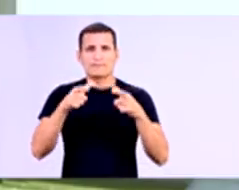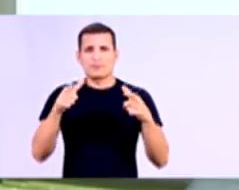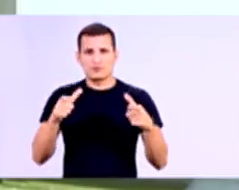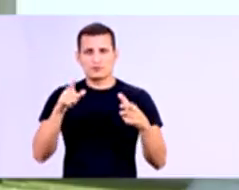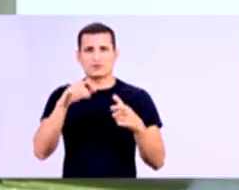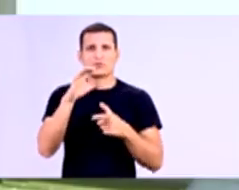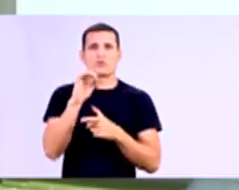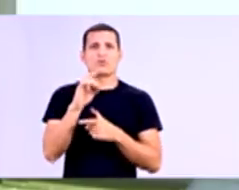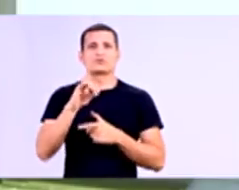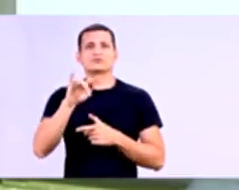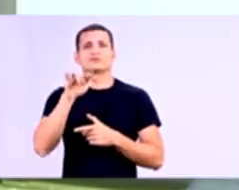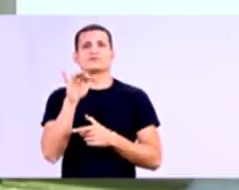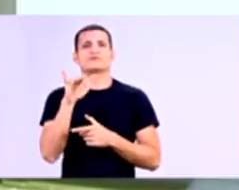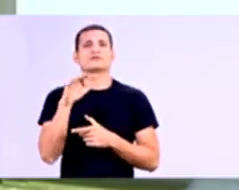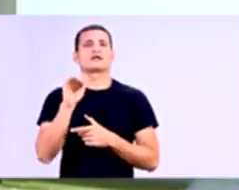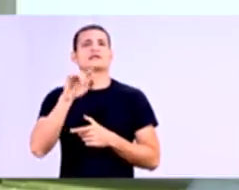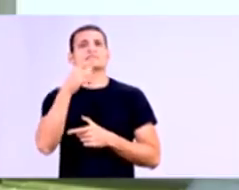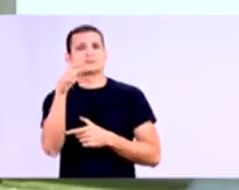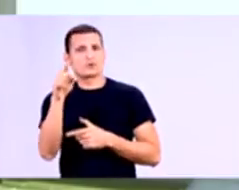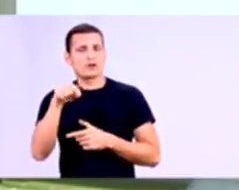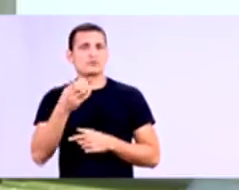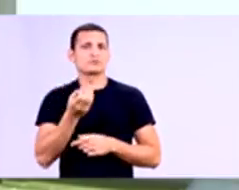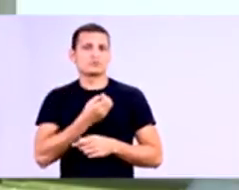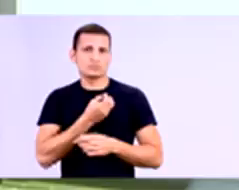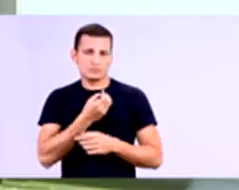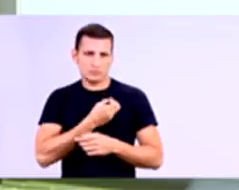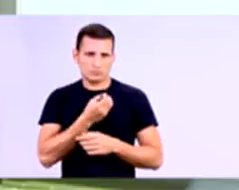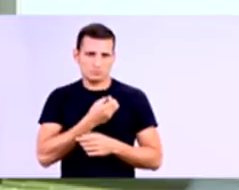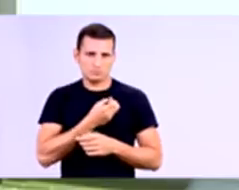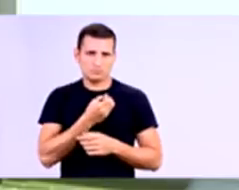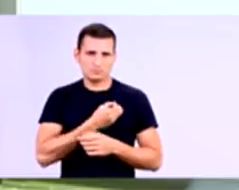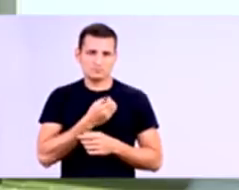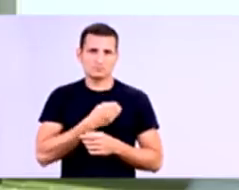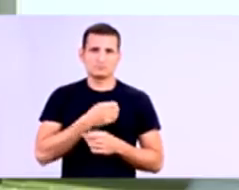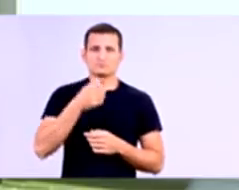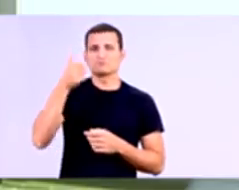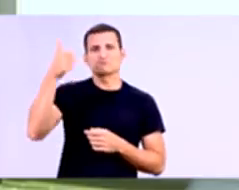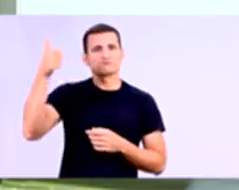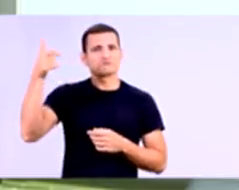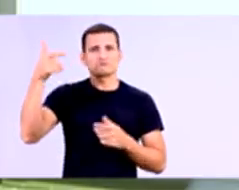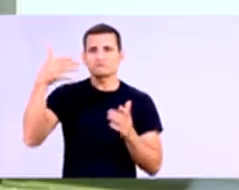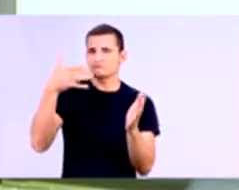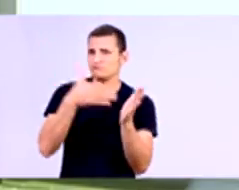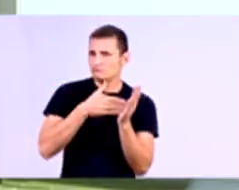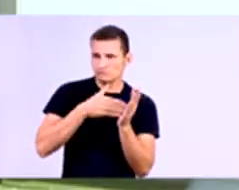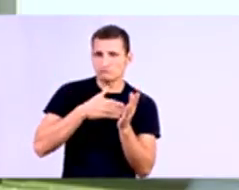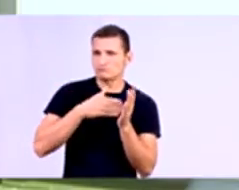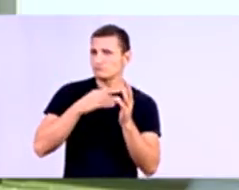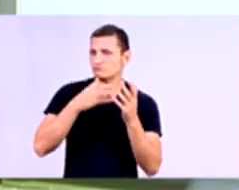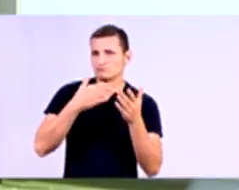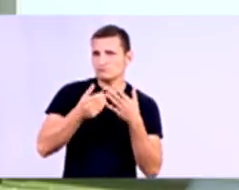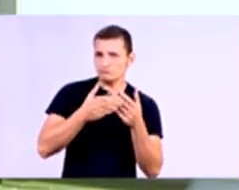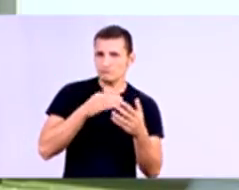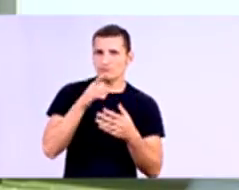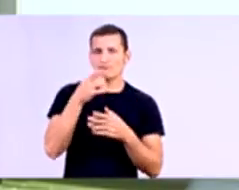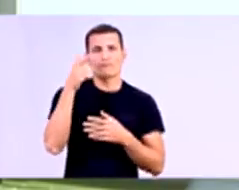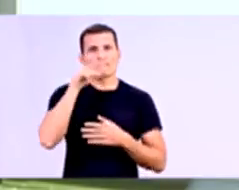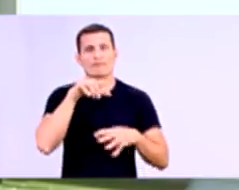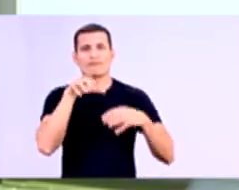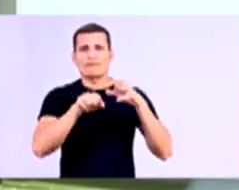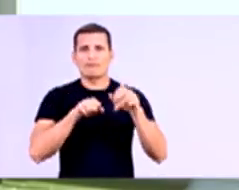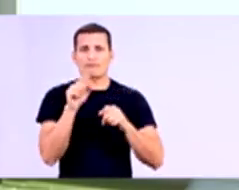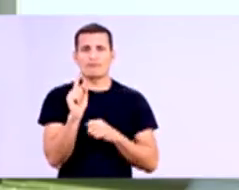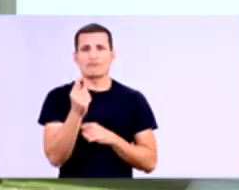uma codificação, um número, né, autoincremental, de 1 até o infinito, onde você consegue buscar de